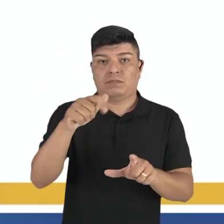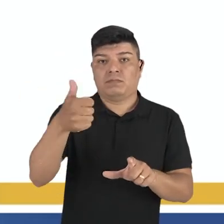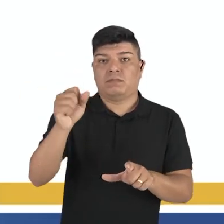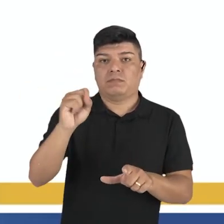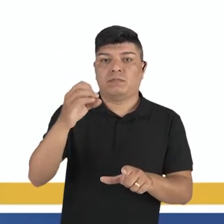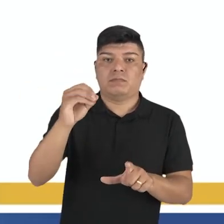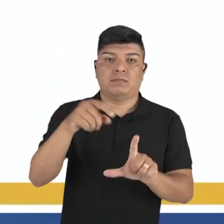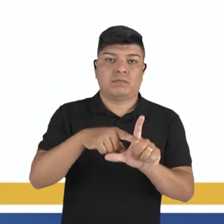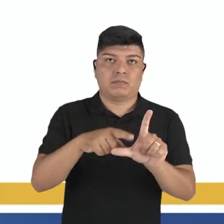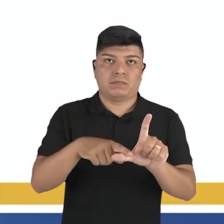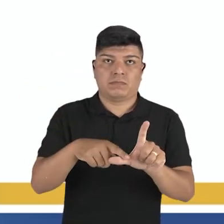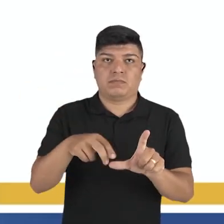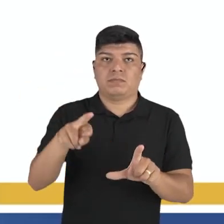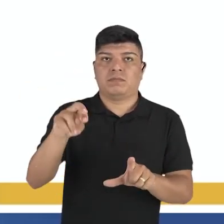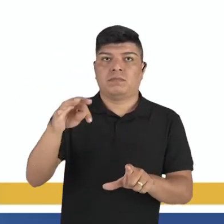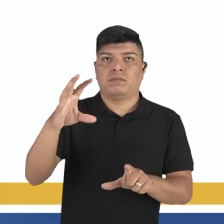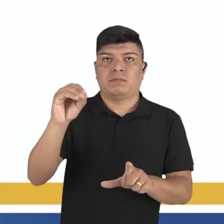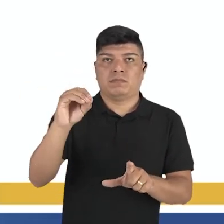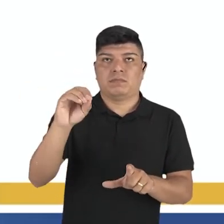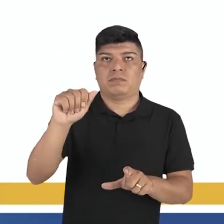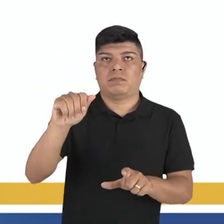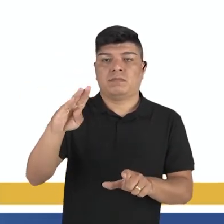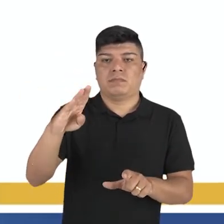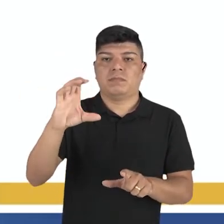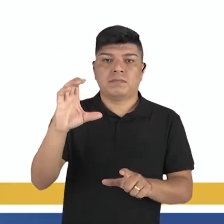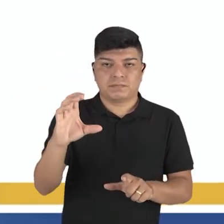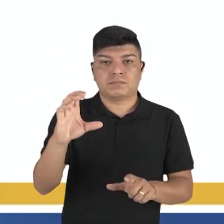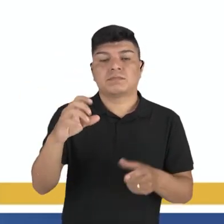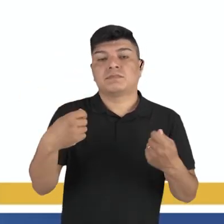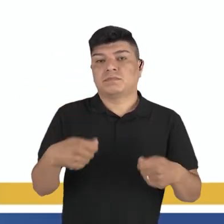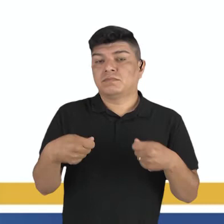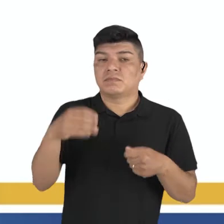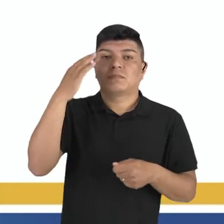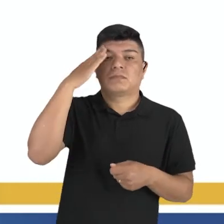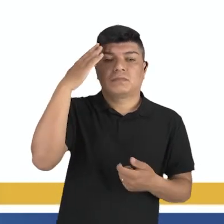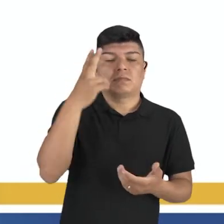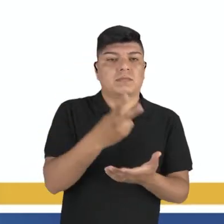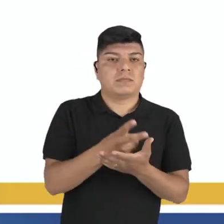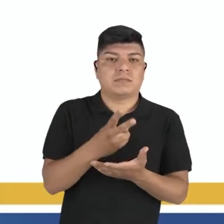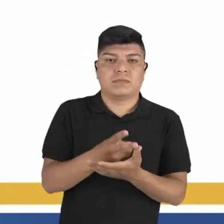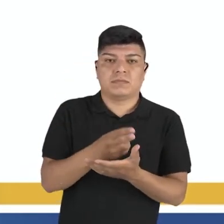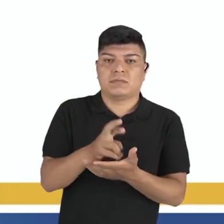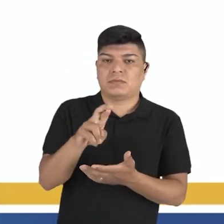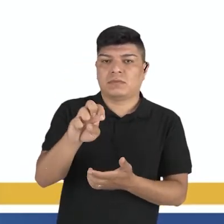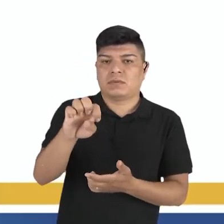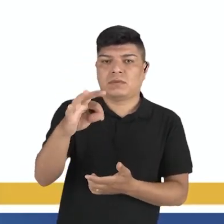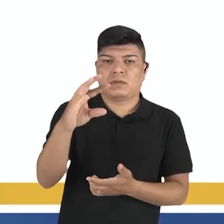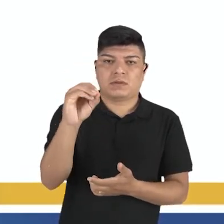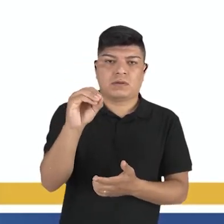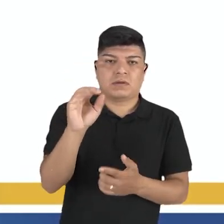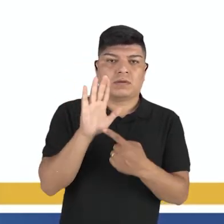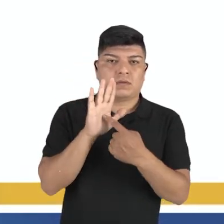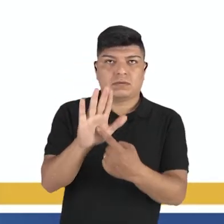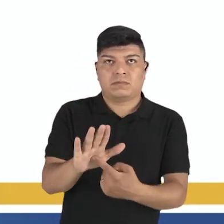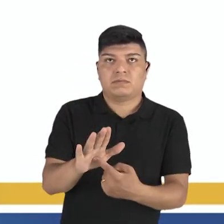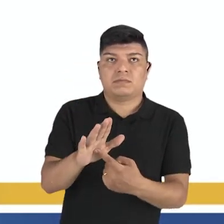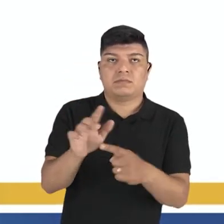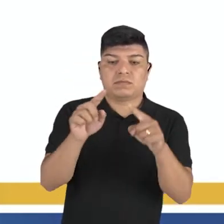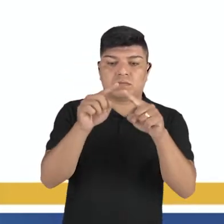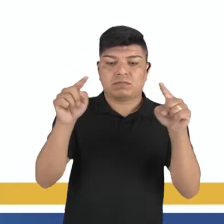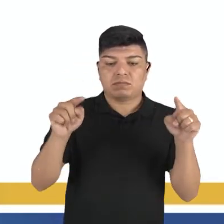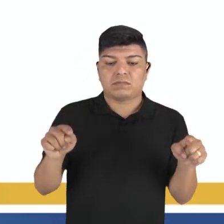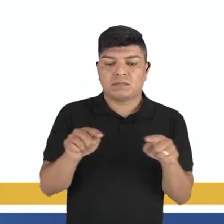ABC, ele é um ângulo reto. Uma coisa que eu preciso saber é que nem sempre os ângulos retos vão estar representados naquele